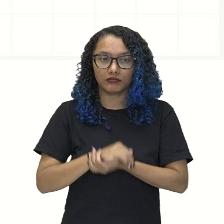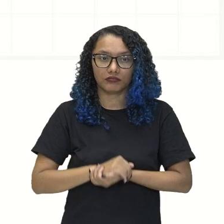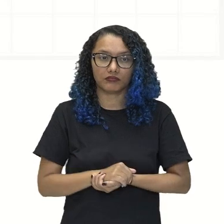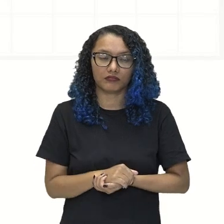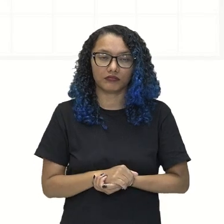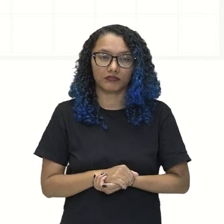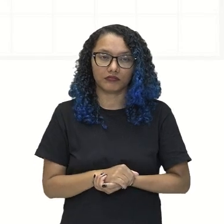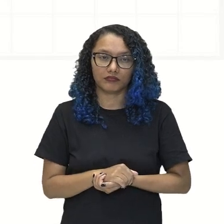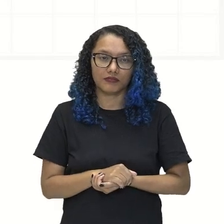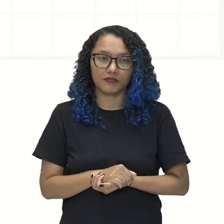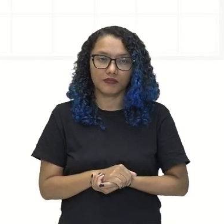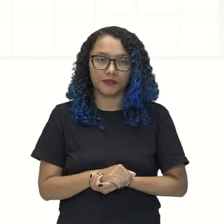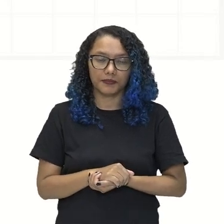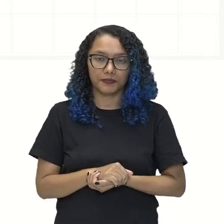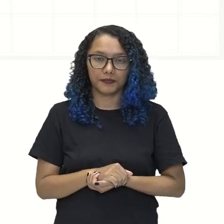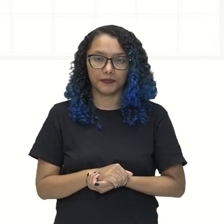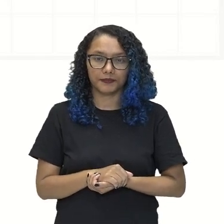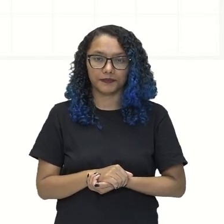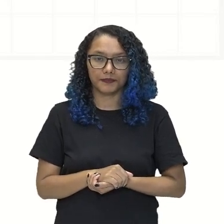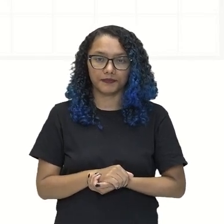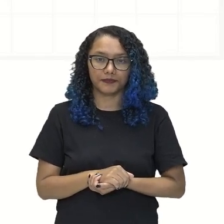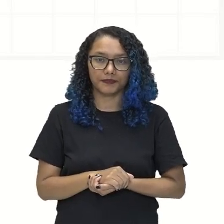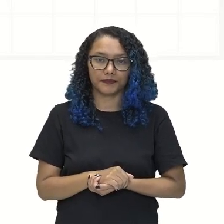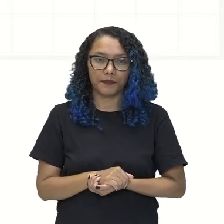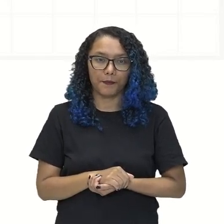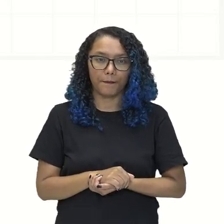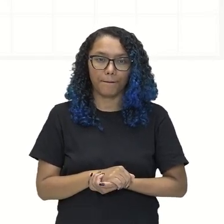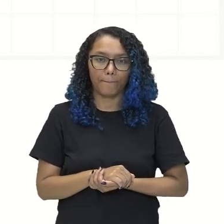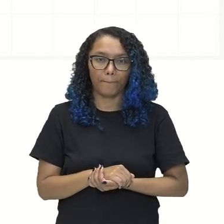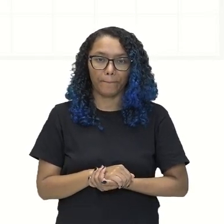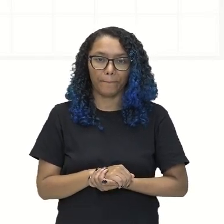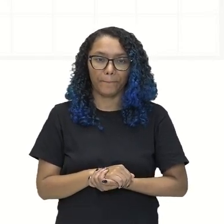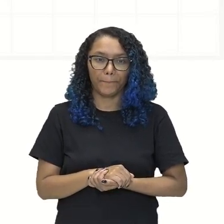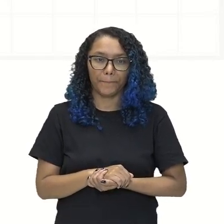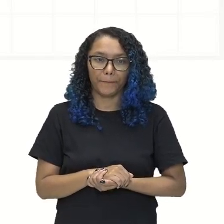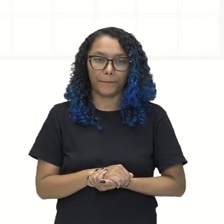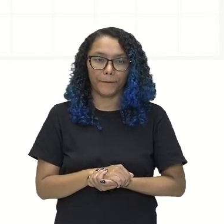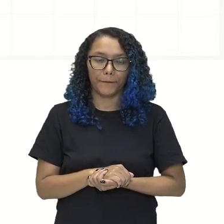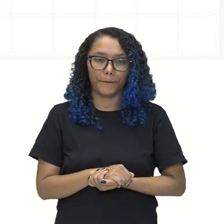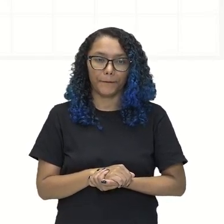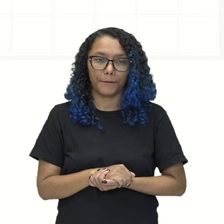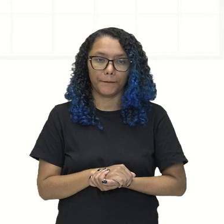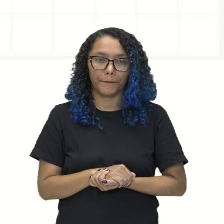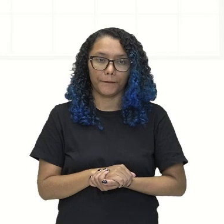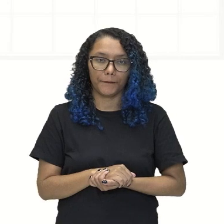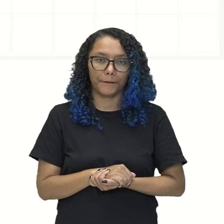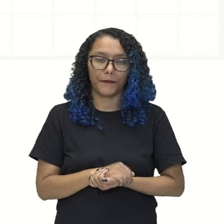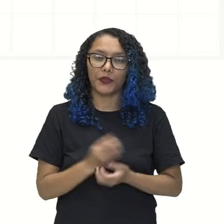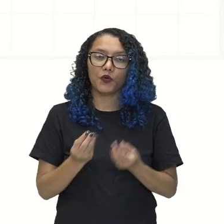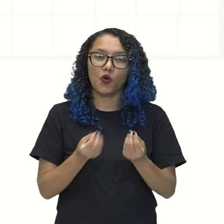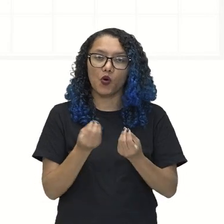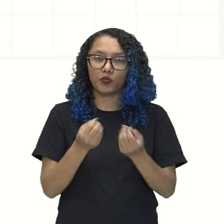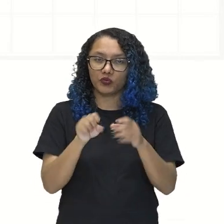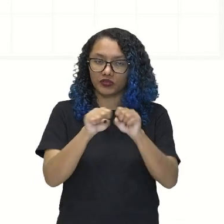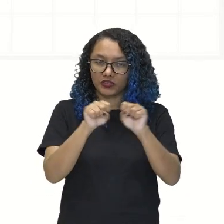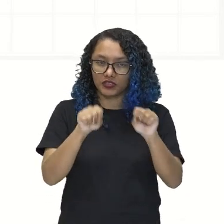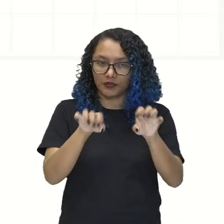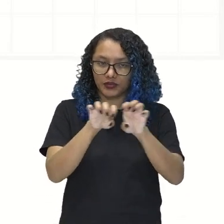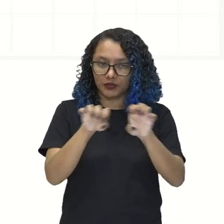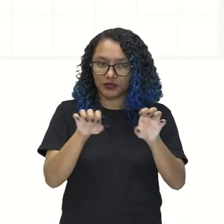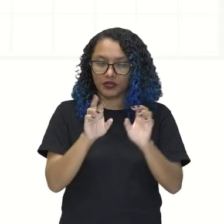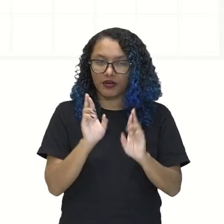rodas. Olha o que apareceu. Então vamos ver o que nós temos para rodas. Nós temos